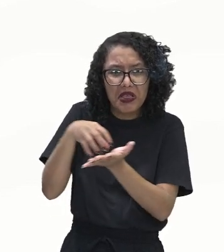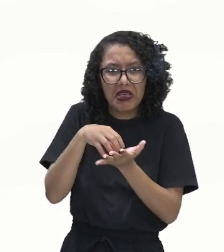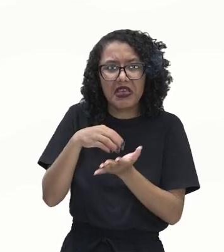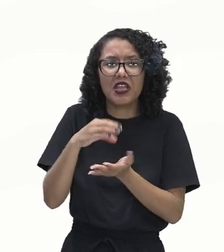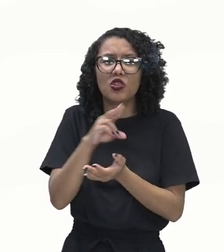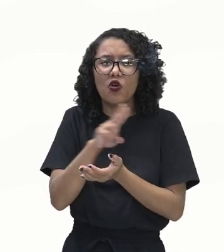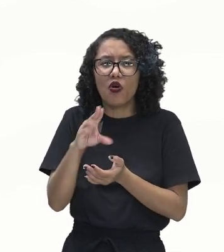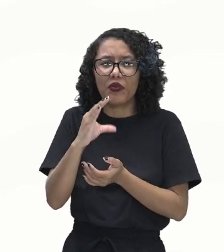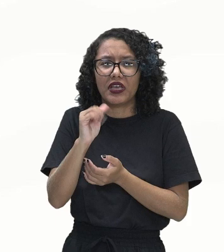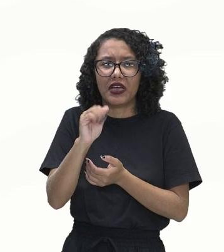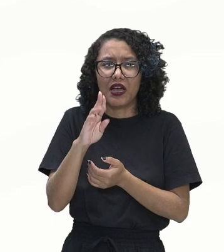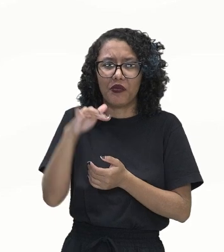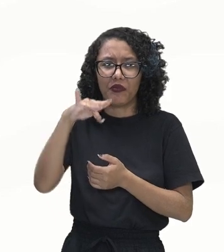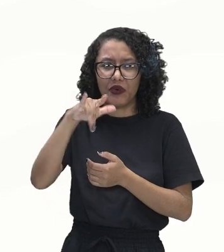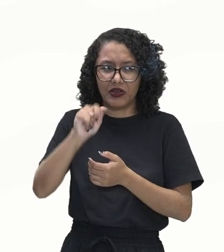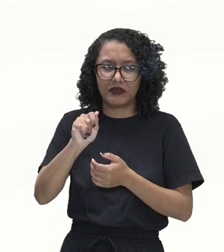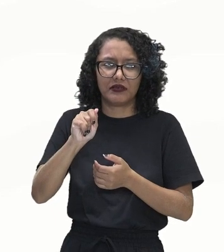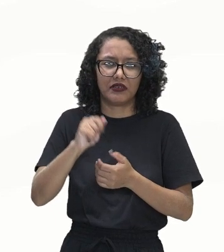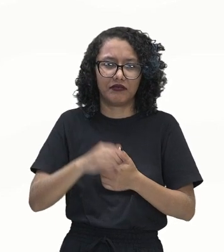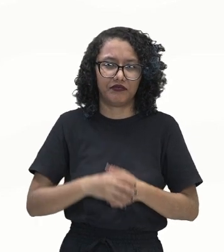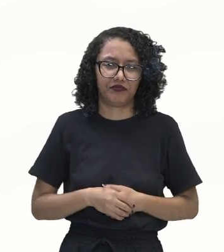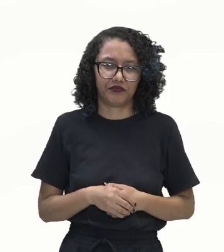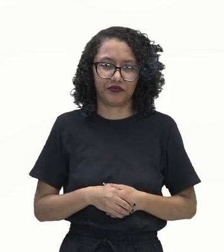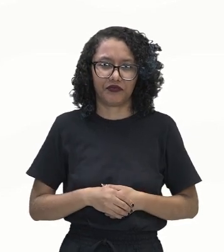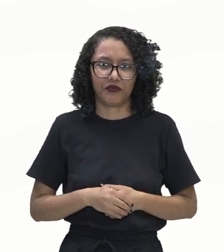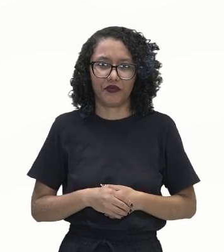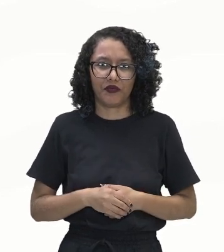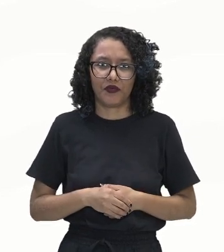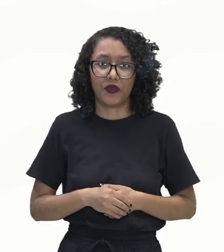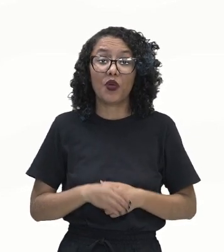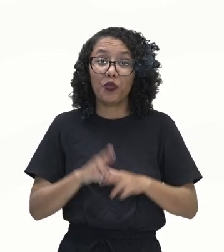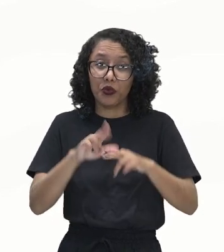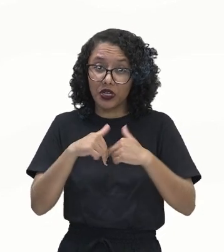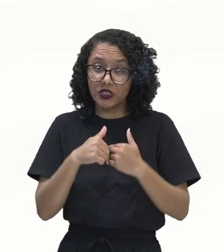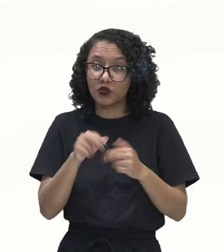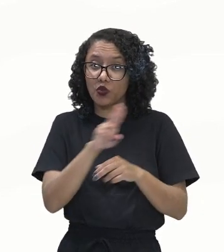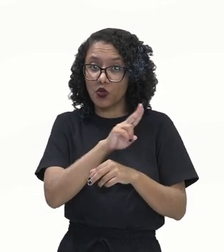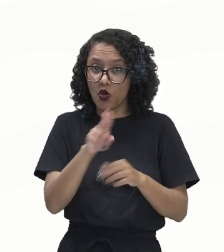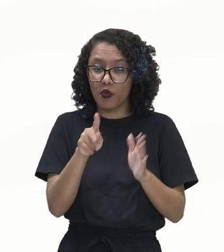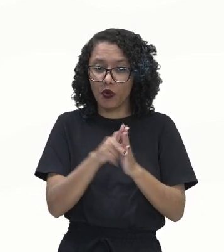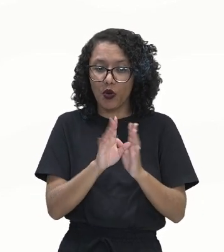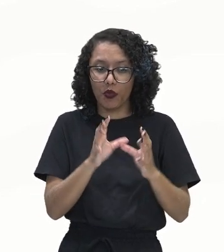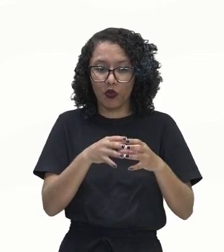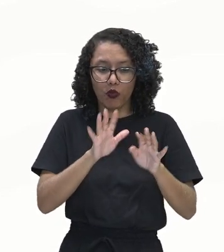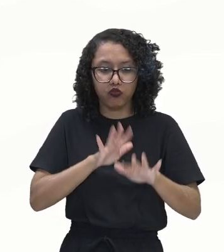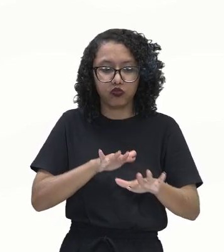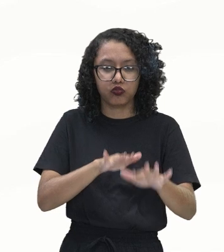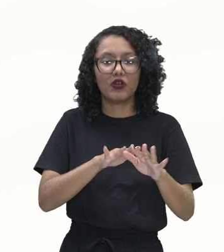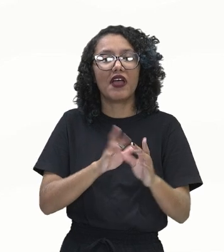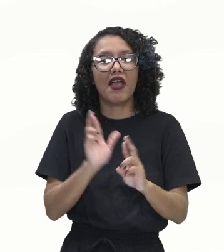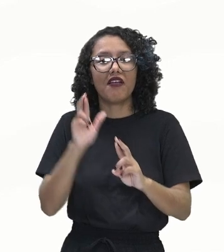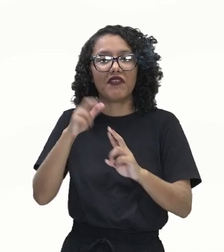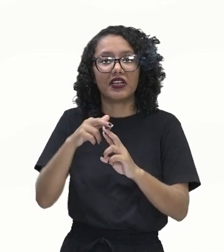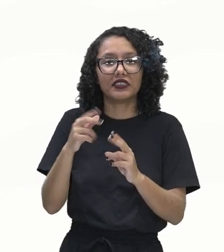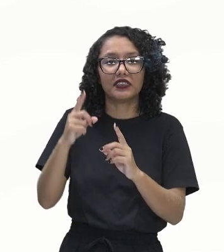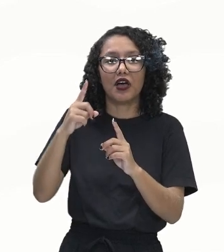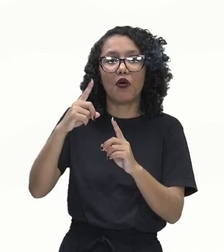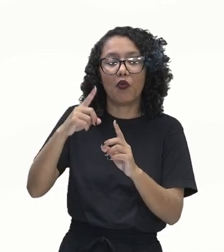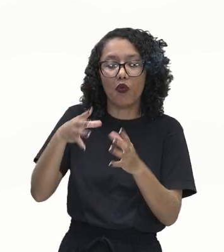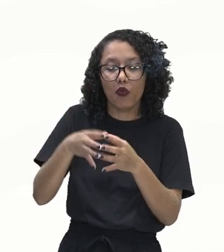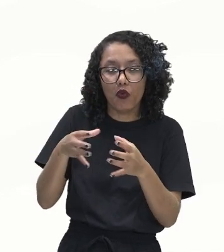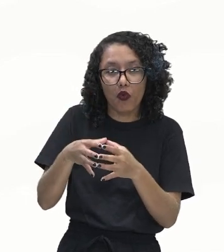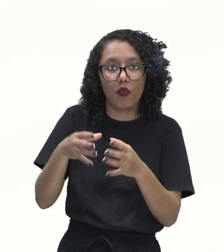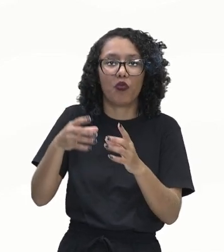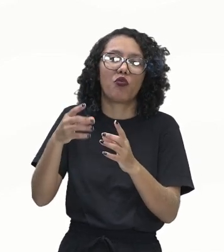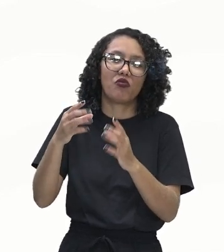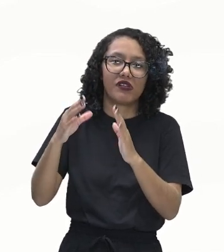vai ter o nome do movimento em referência a essa população. Então, o que vai acontecer? A